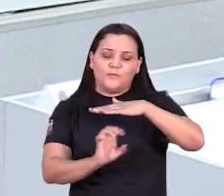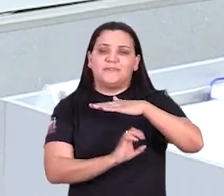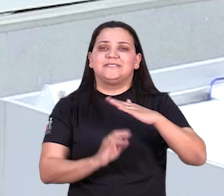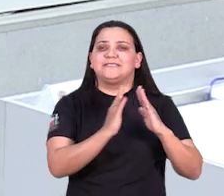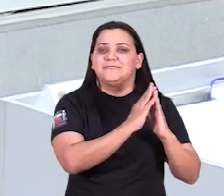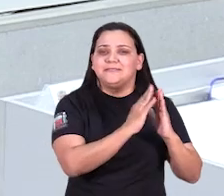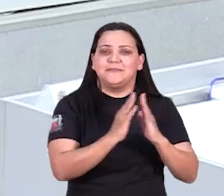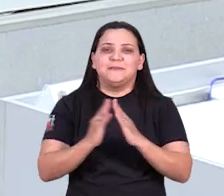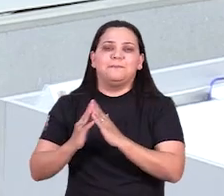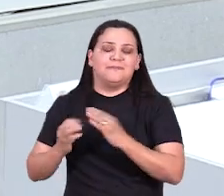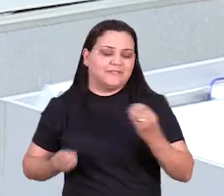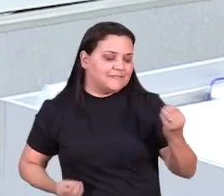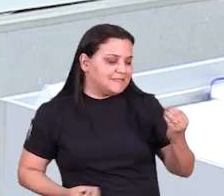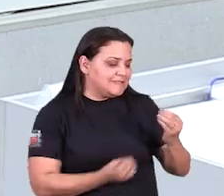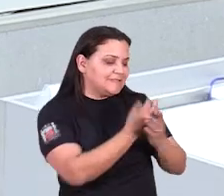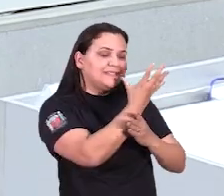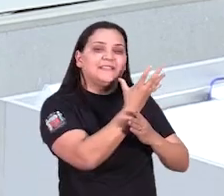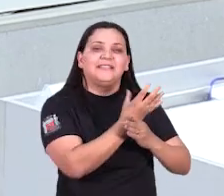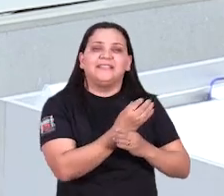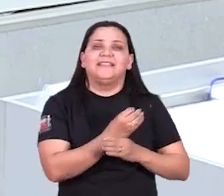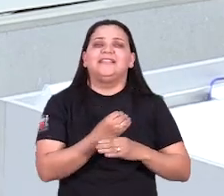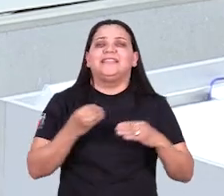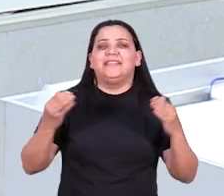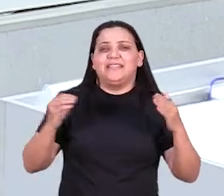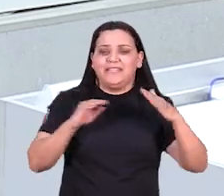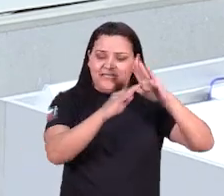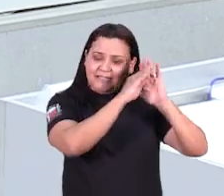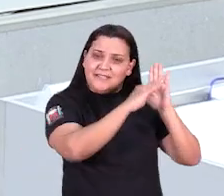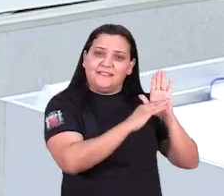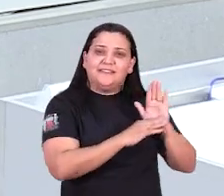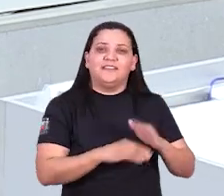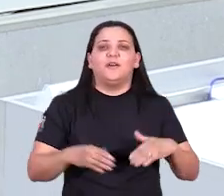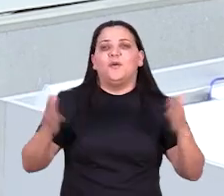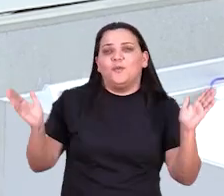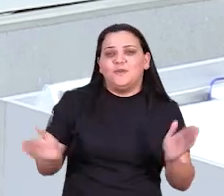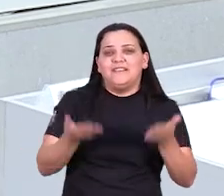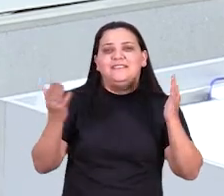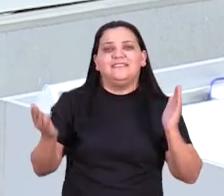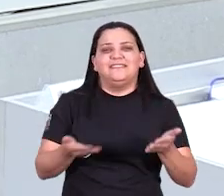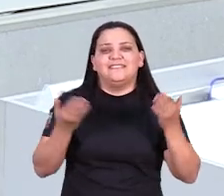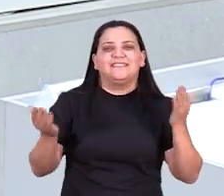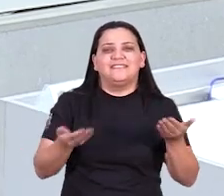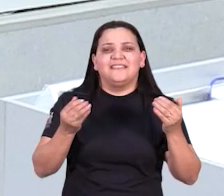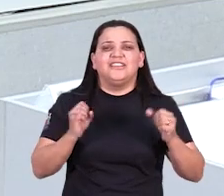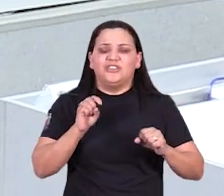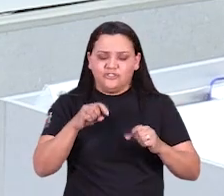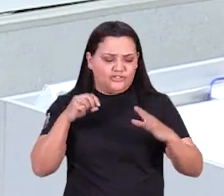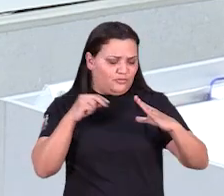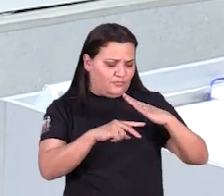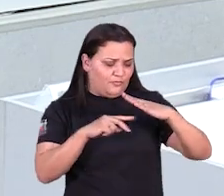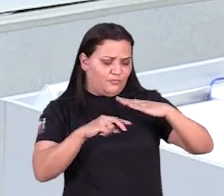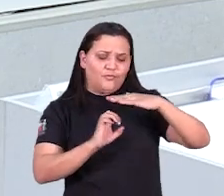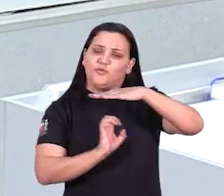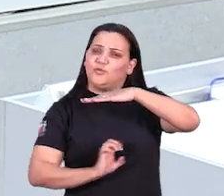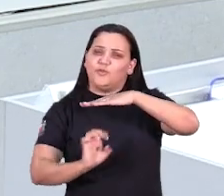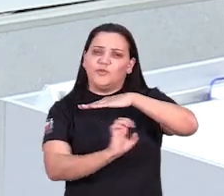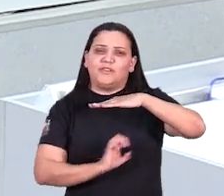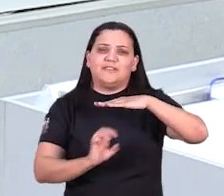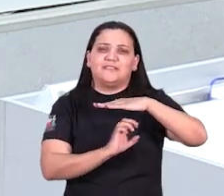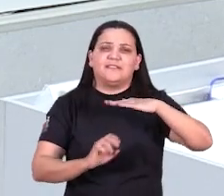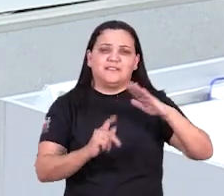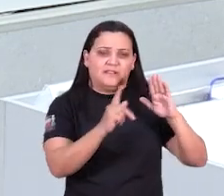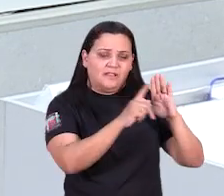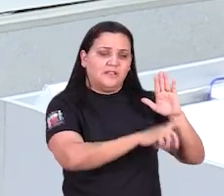habitacionais e institui a criação de um programa de apoio e fomento das mesmas nos projetos de lei do plano